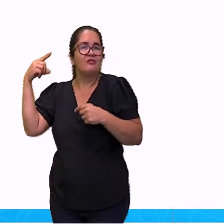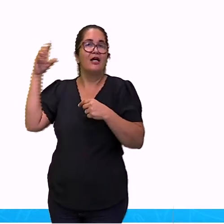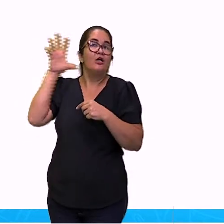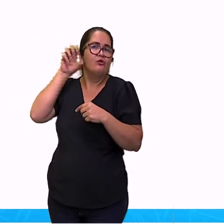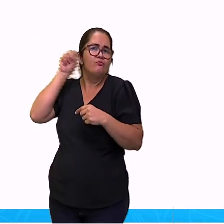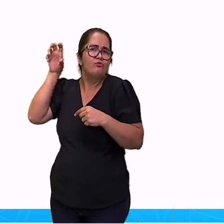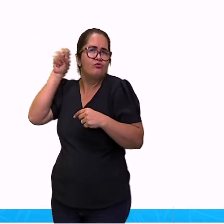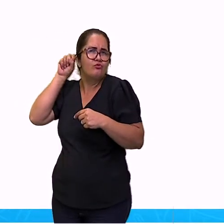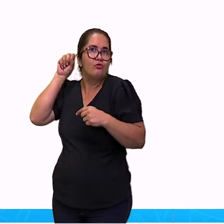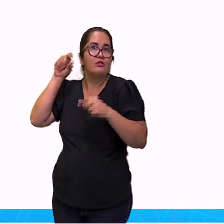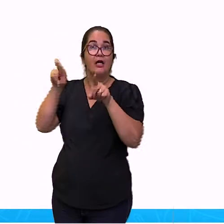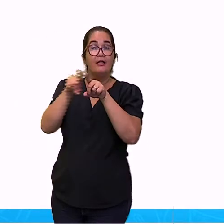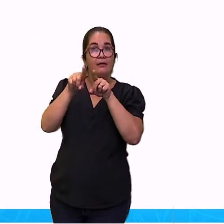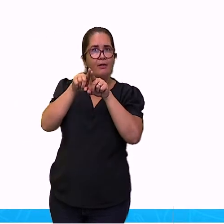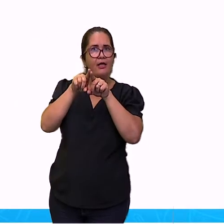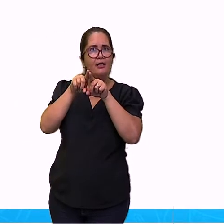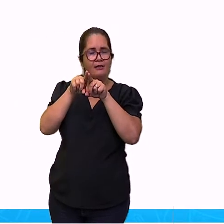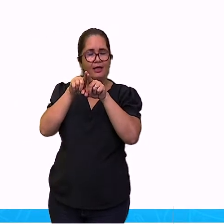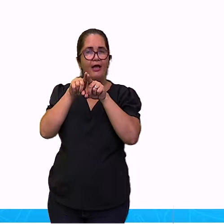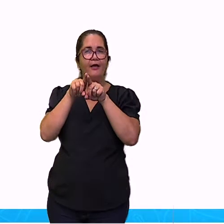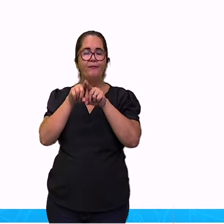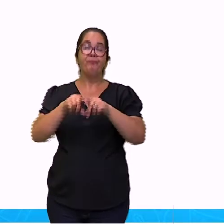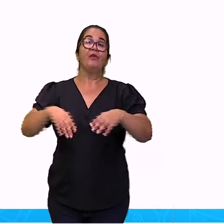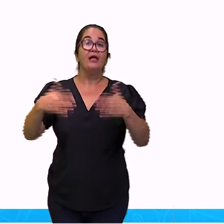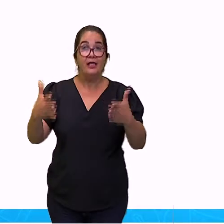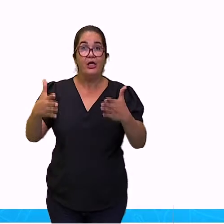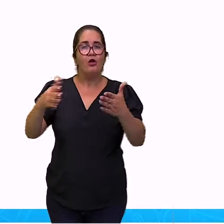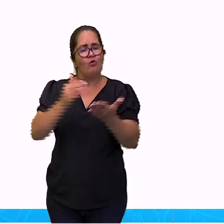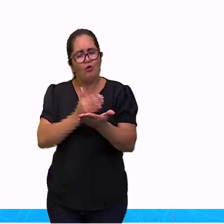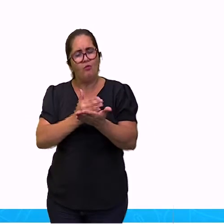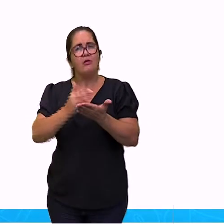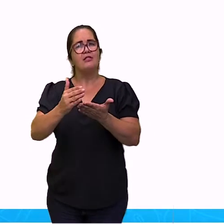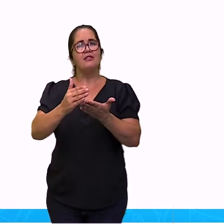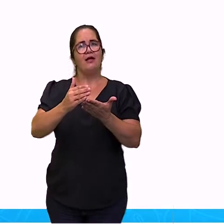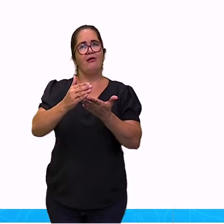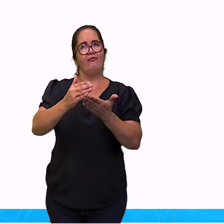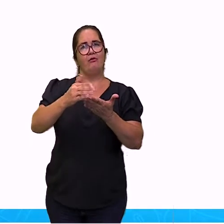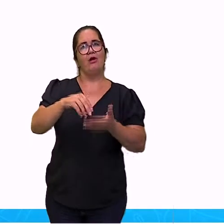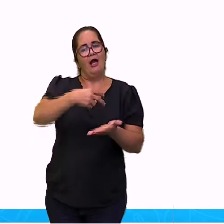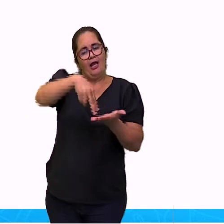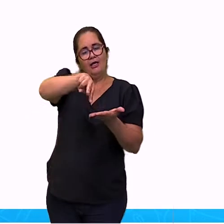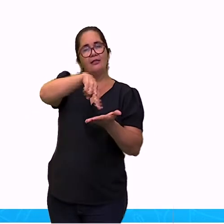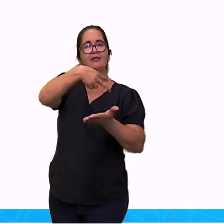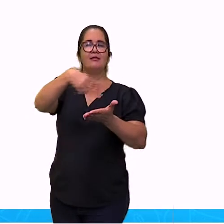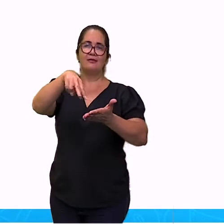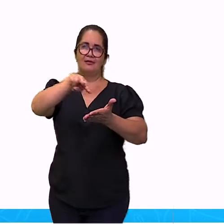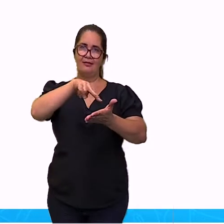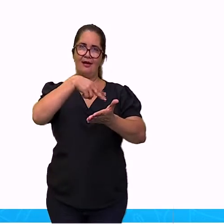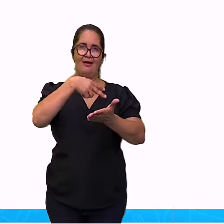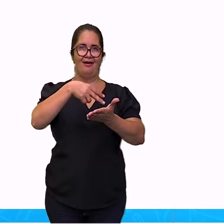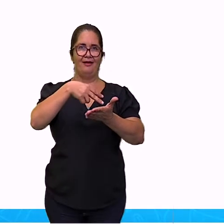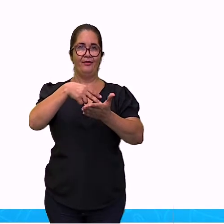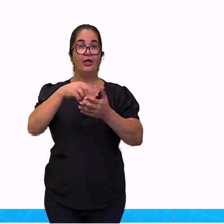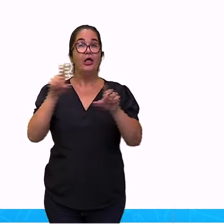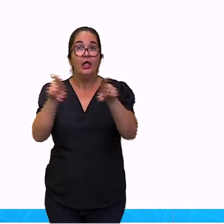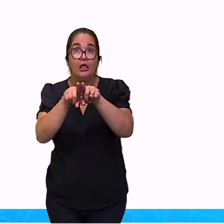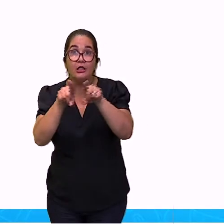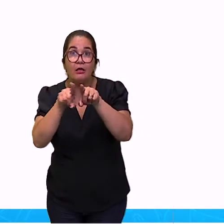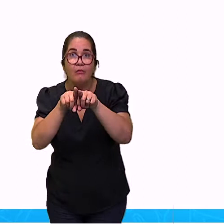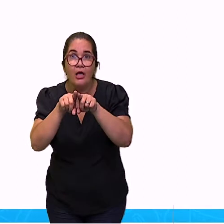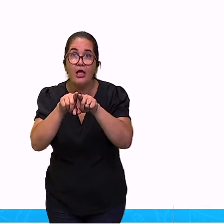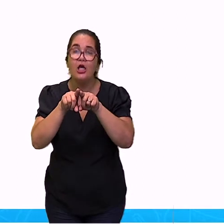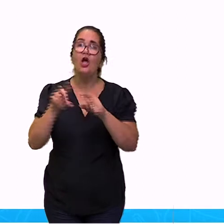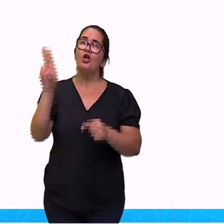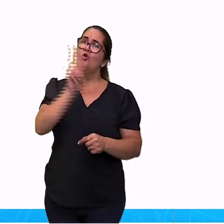surgido juntamente com a música, também como uma forma de comunicação. Além disso, estava bastante